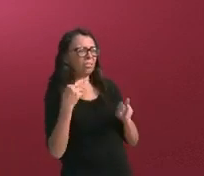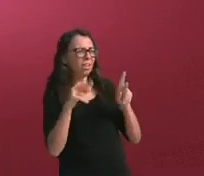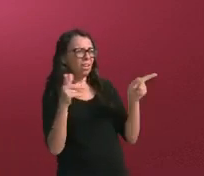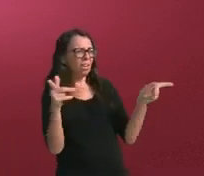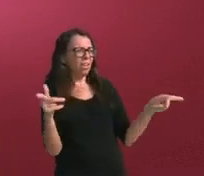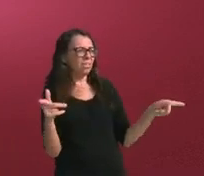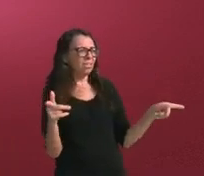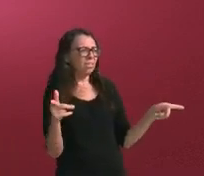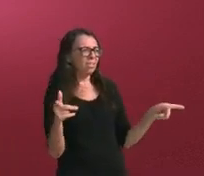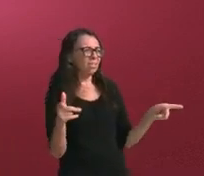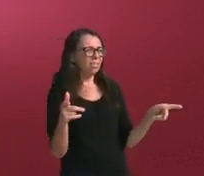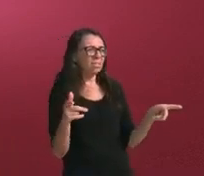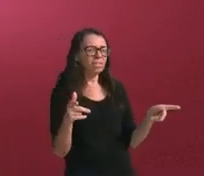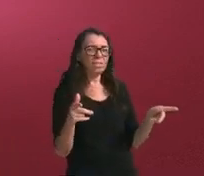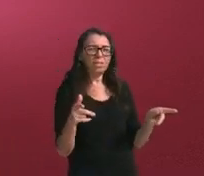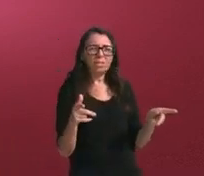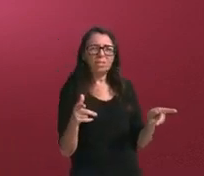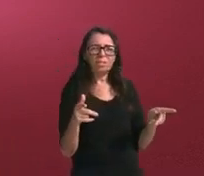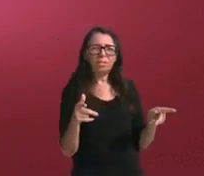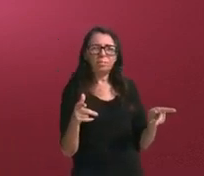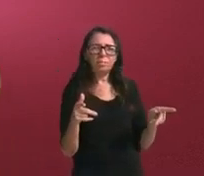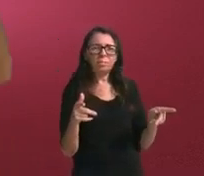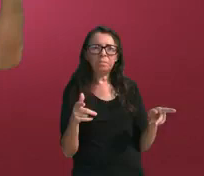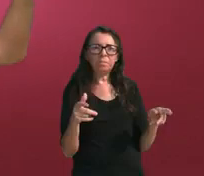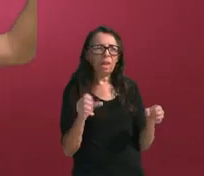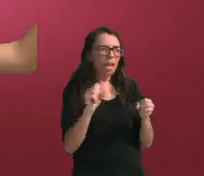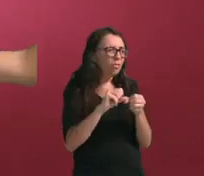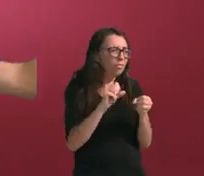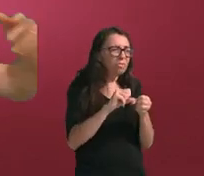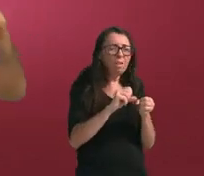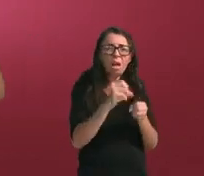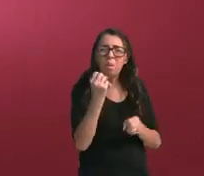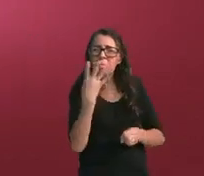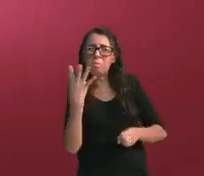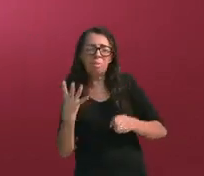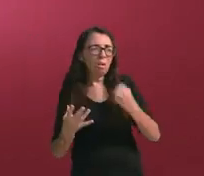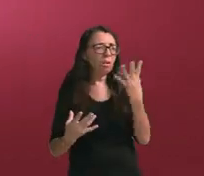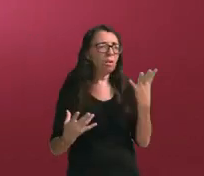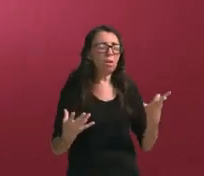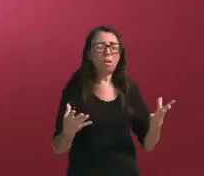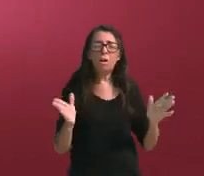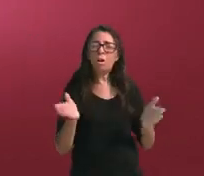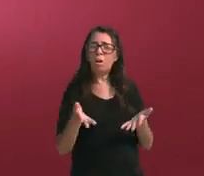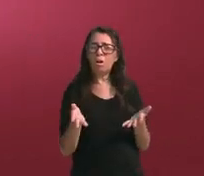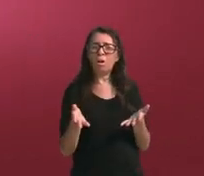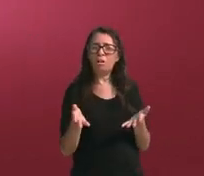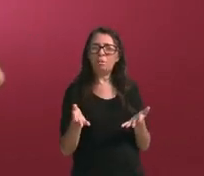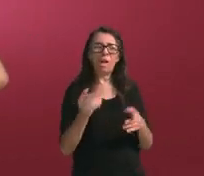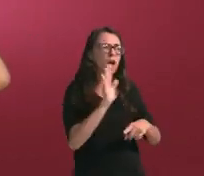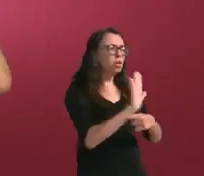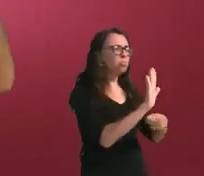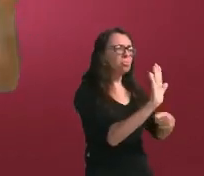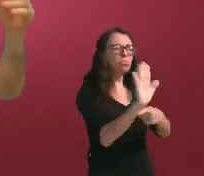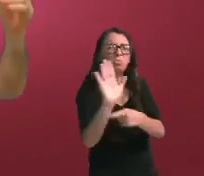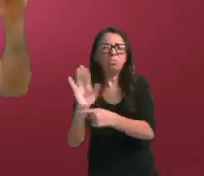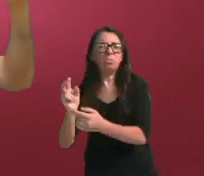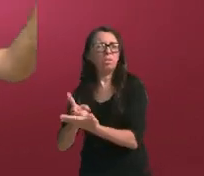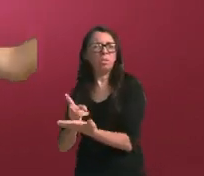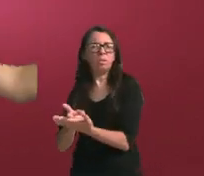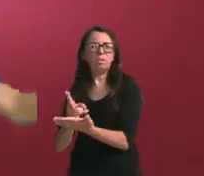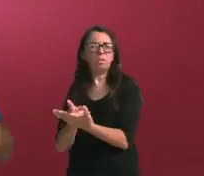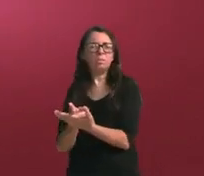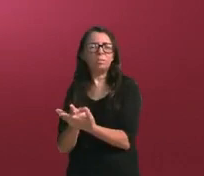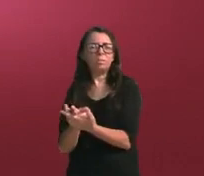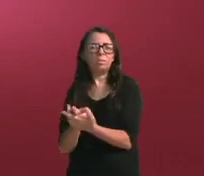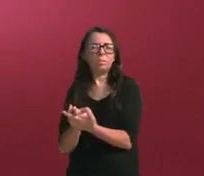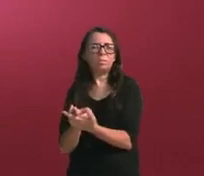conhecer. Olha, eu quero ser igual o irmão, o João, igual a Maria. Olha que maravilha. Essa pessoa